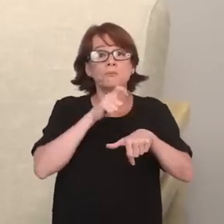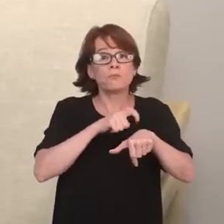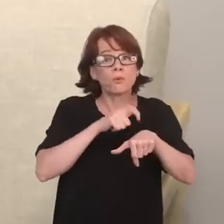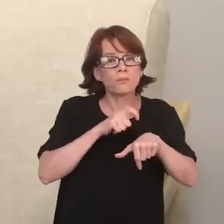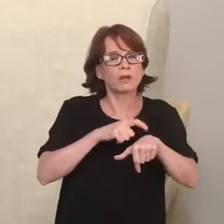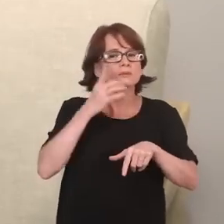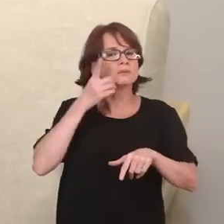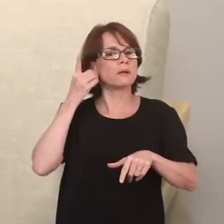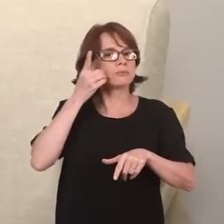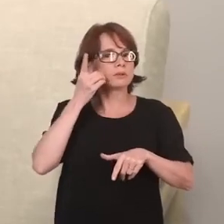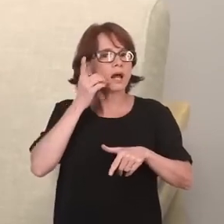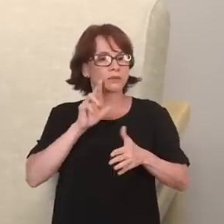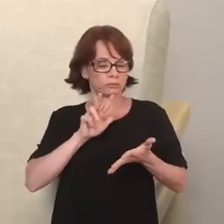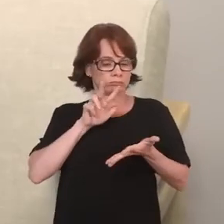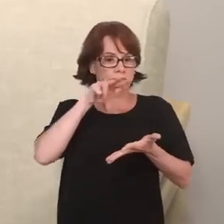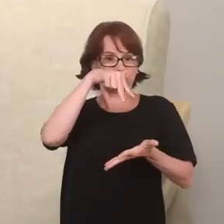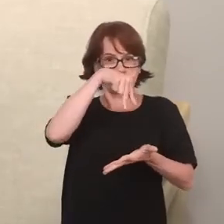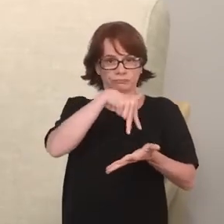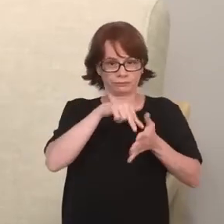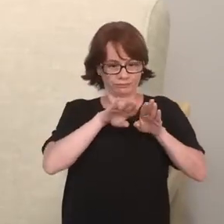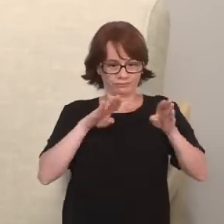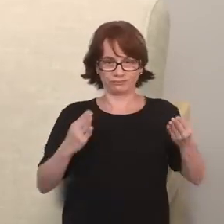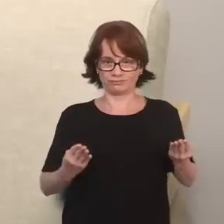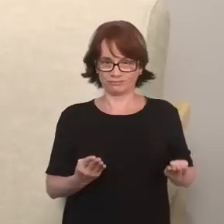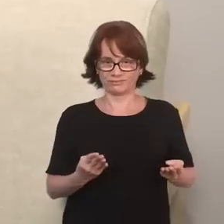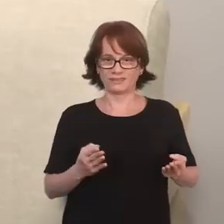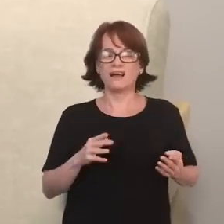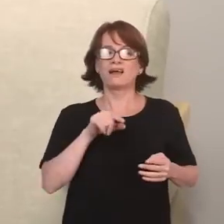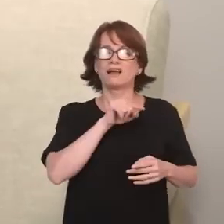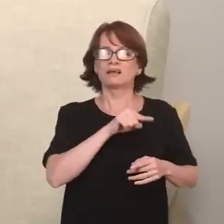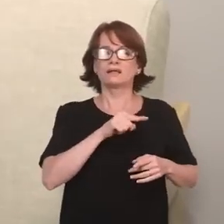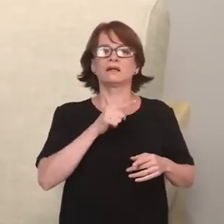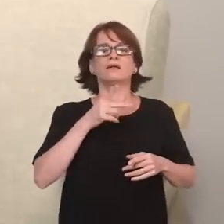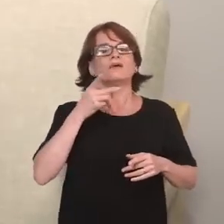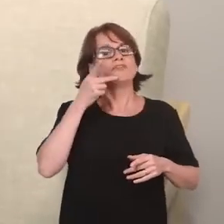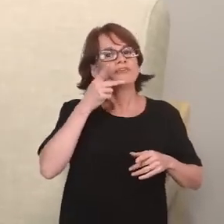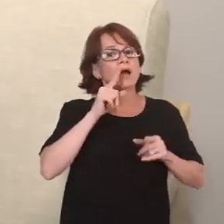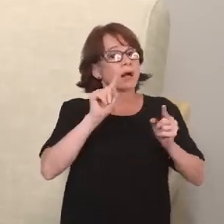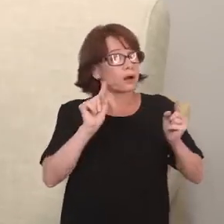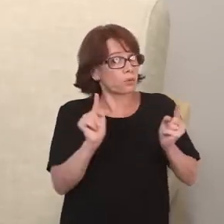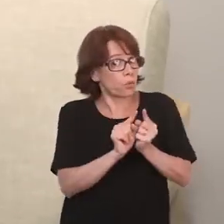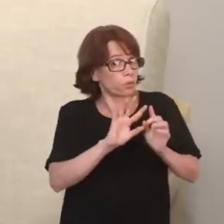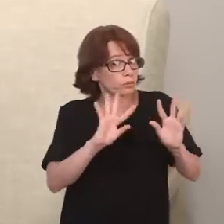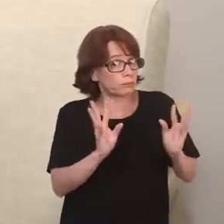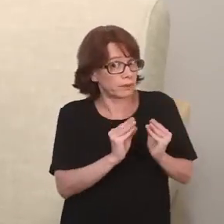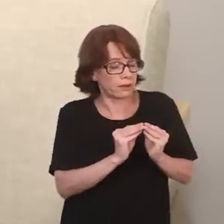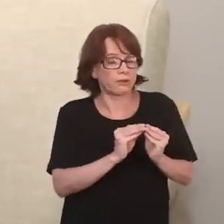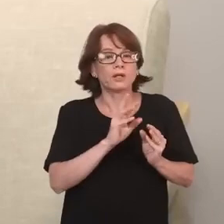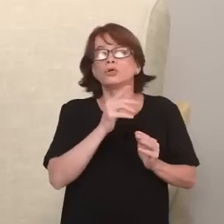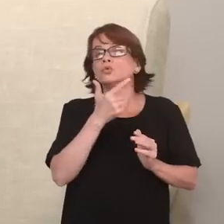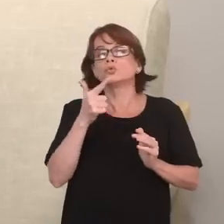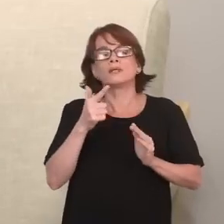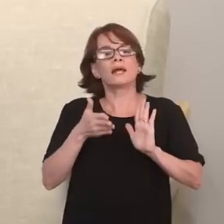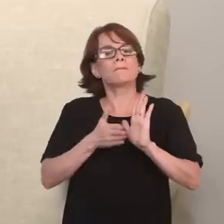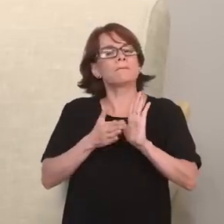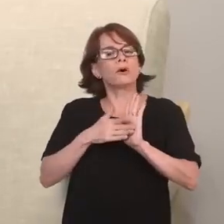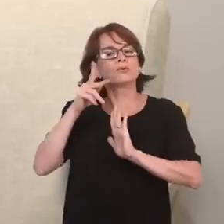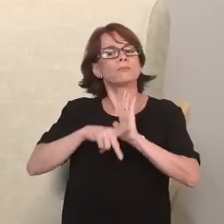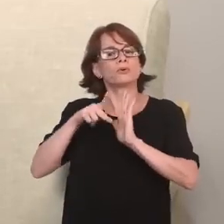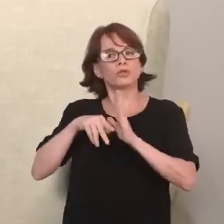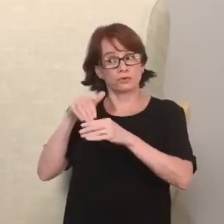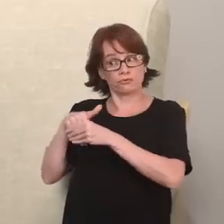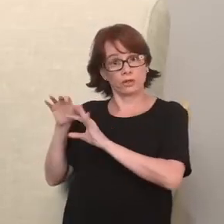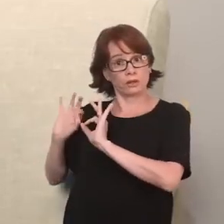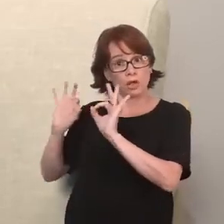fazer seus discursos. Você tem 3 minutos para falar, mas não tem nenhum projeto ainda sendo votado. Não tem a pauta ainda, né?